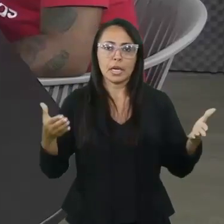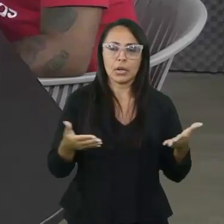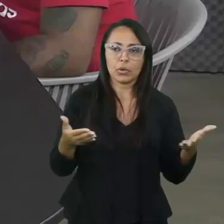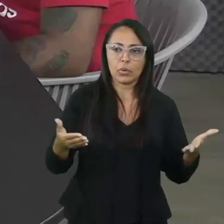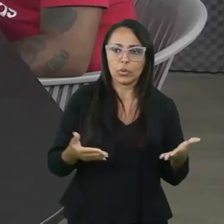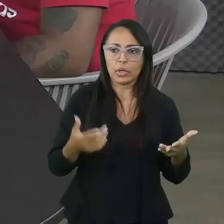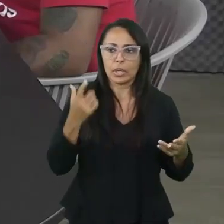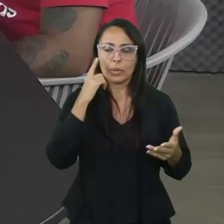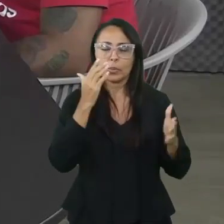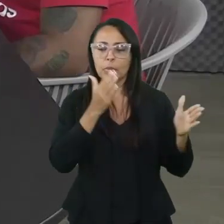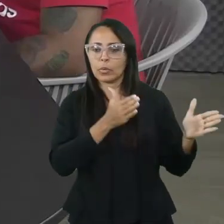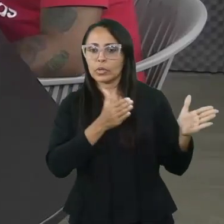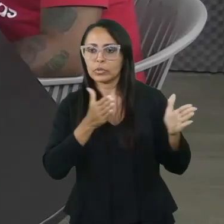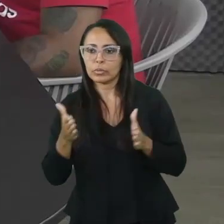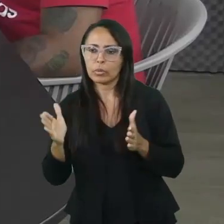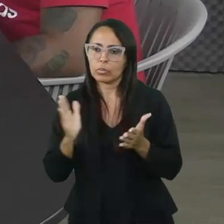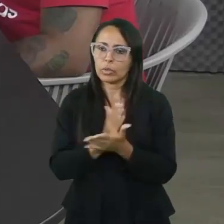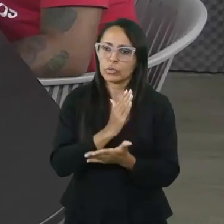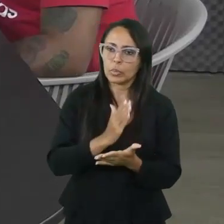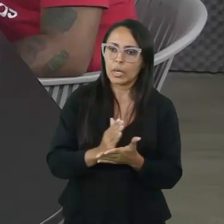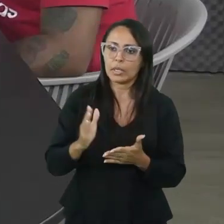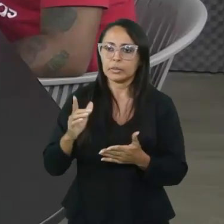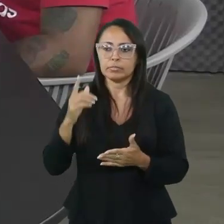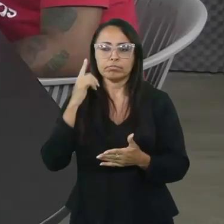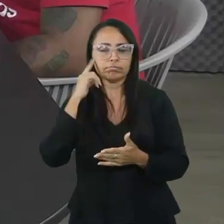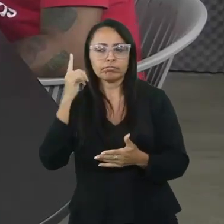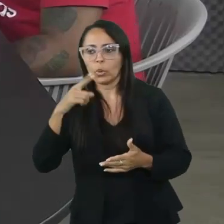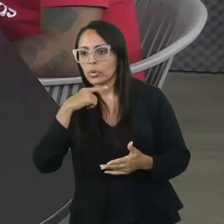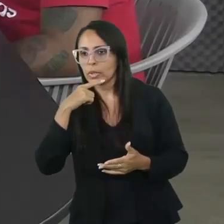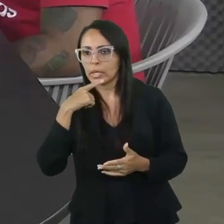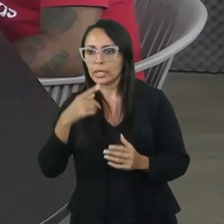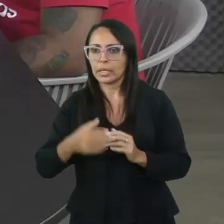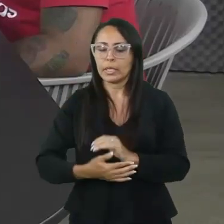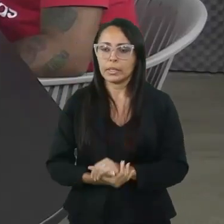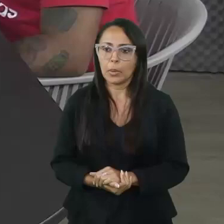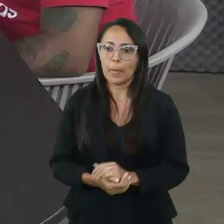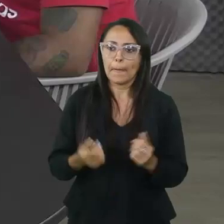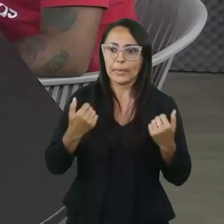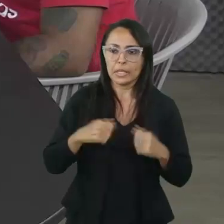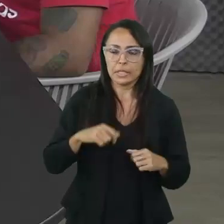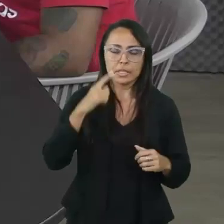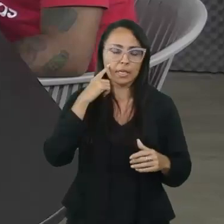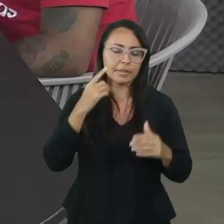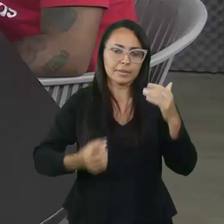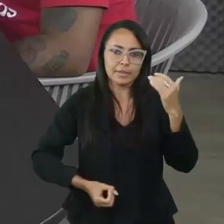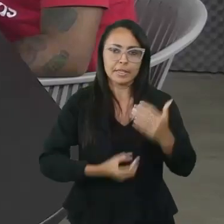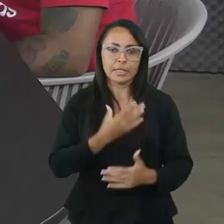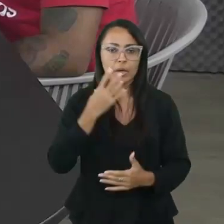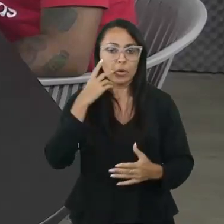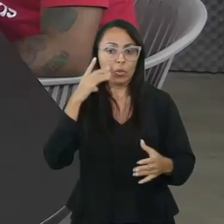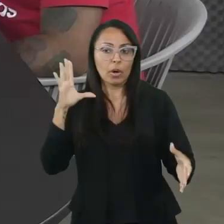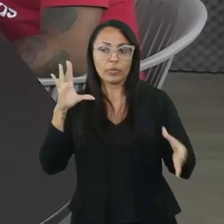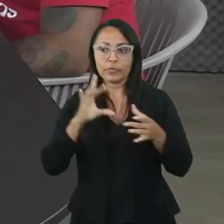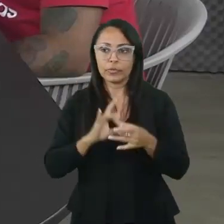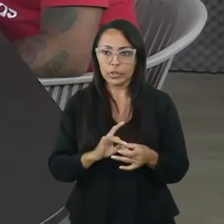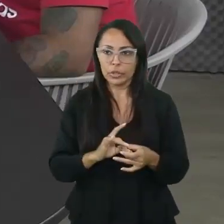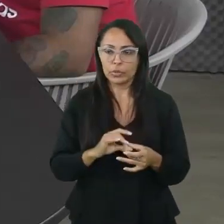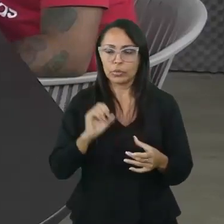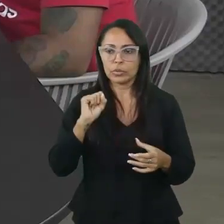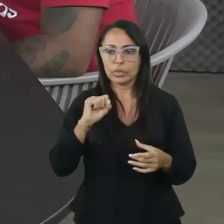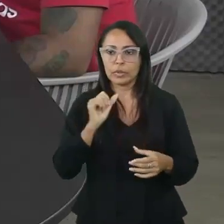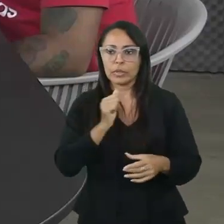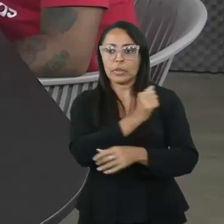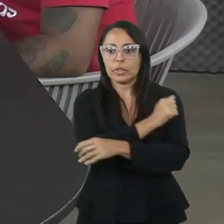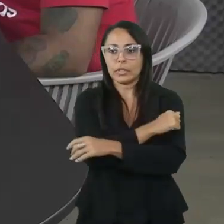boa parte não é dali. Então você precisa, de certa maneira, criar um vínculo daquele estudante que vem de uma